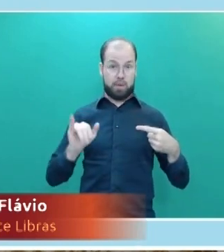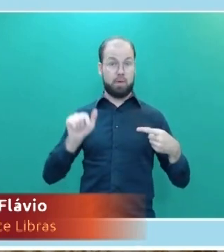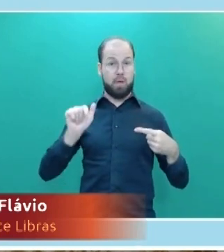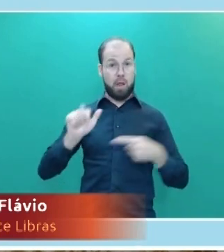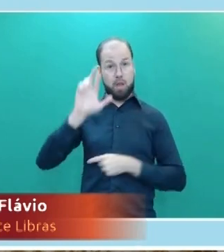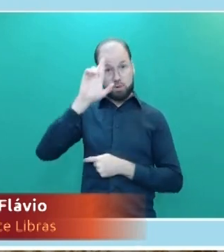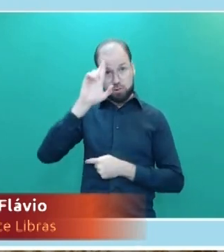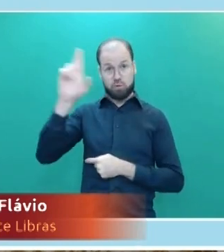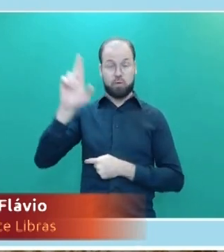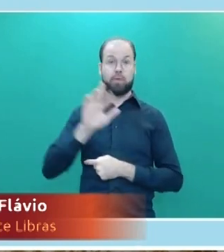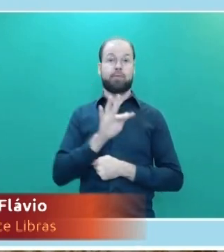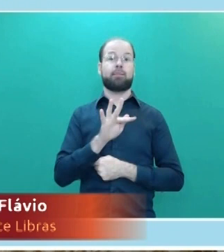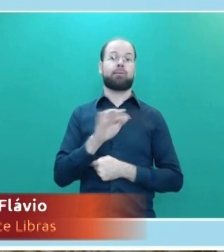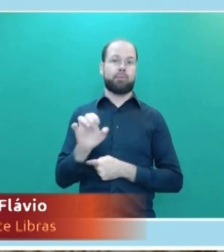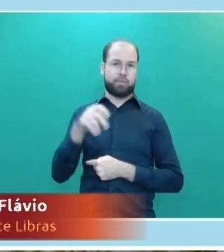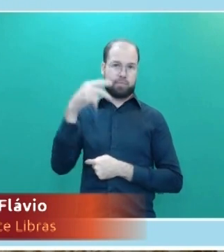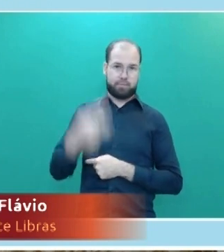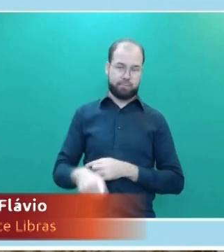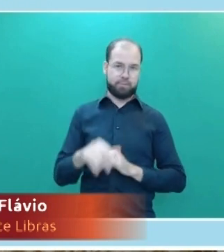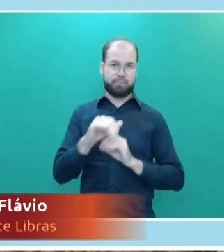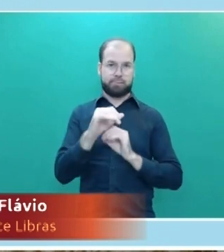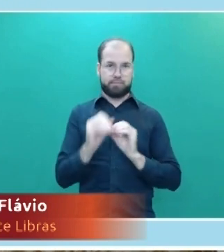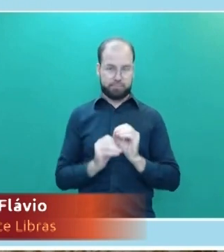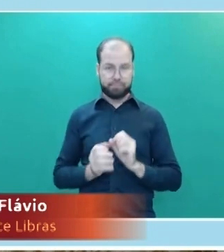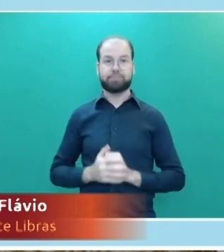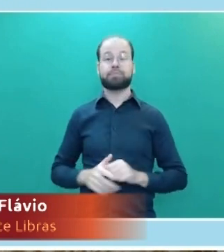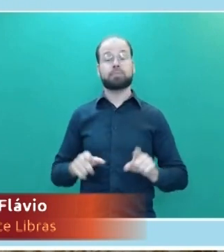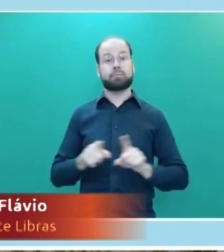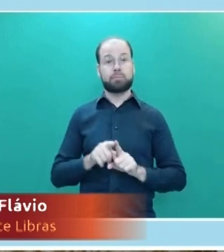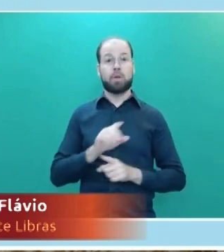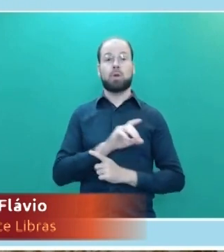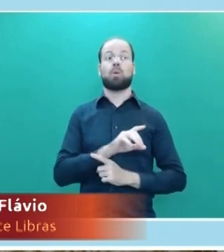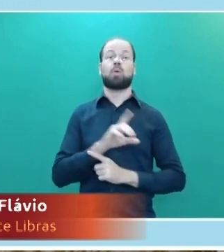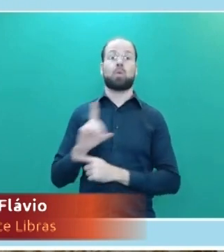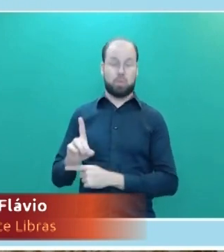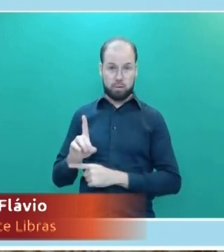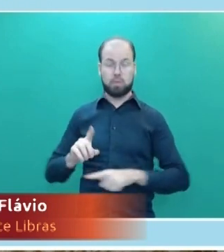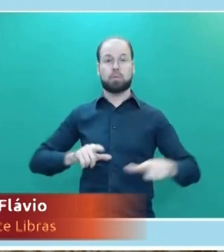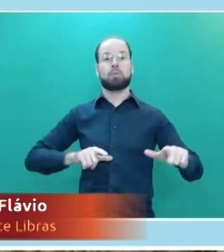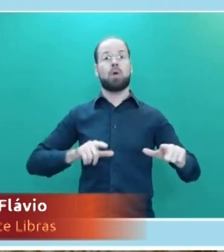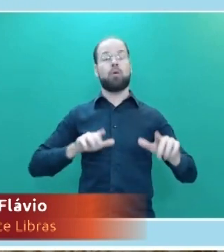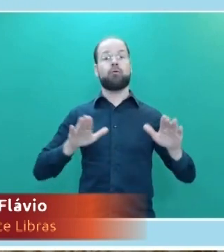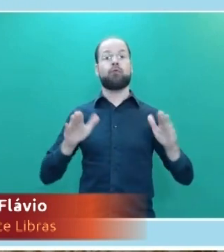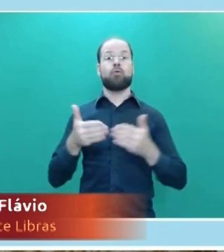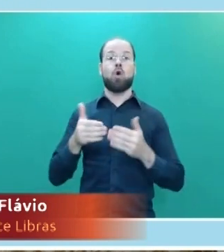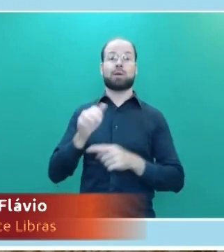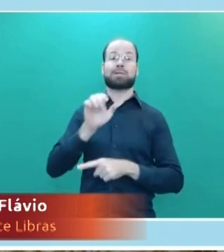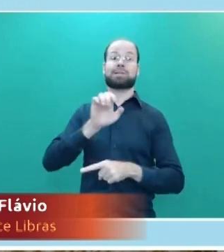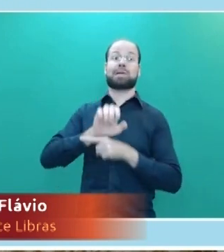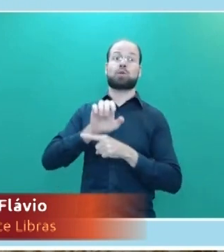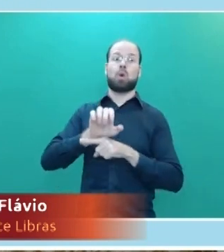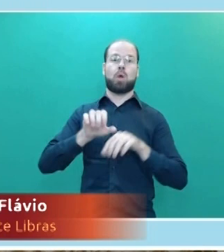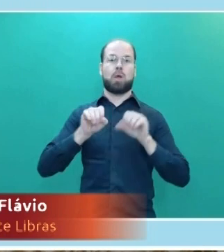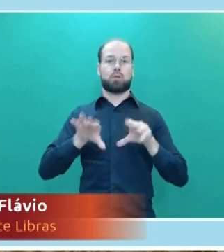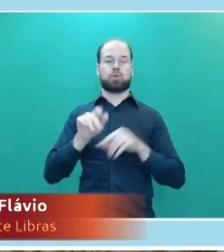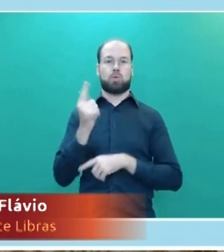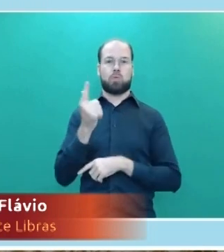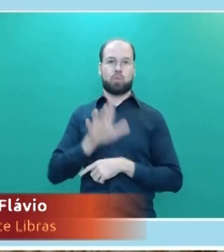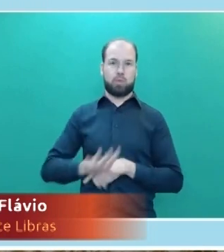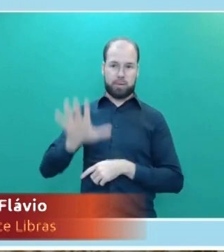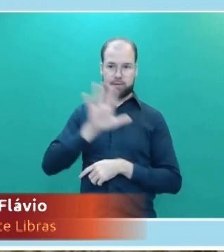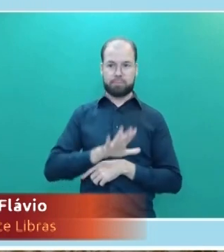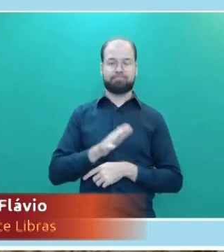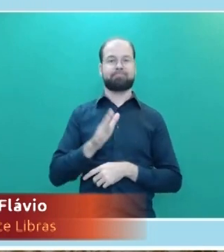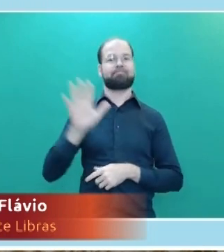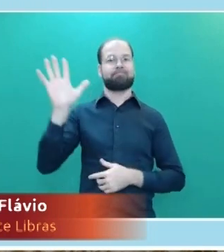de Educação da UFG e também coordenadora do Fórum Estadual de Educação de Goiás. Olá, professora Lueli, muito obrigada